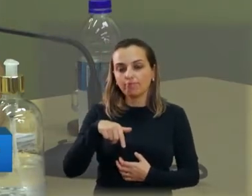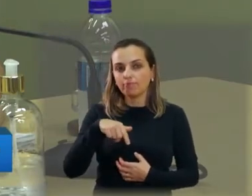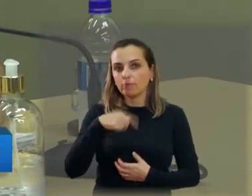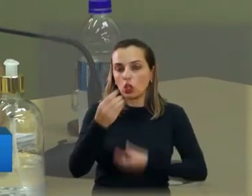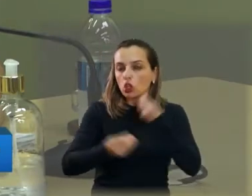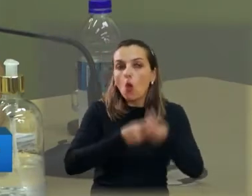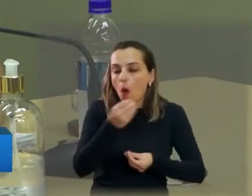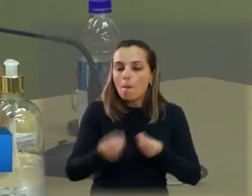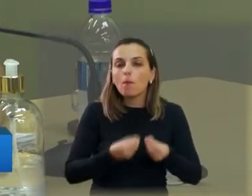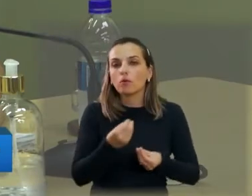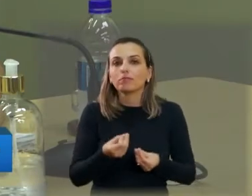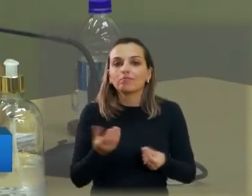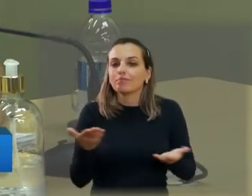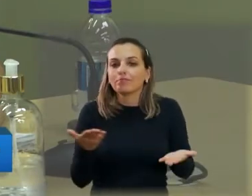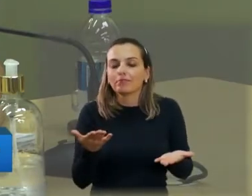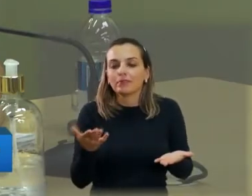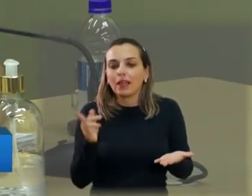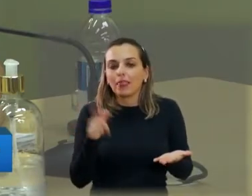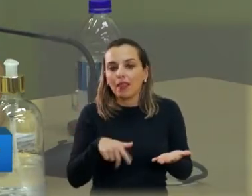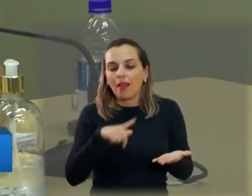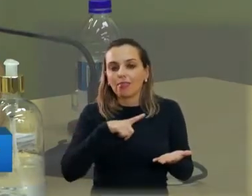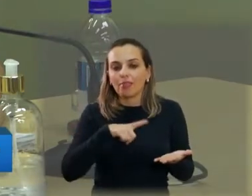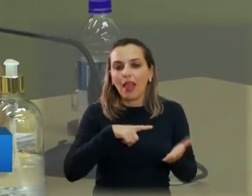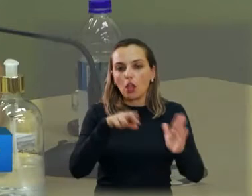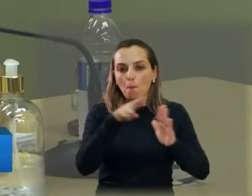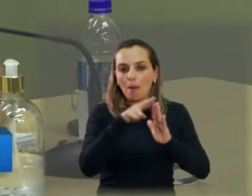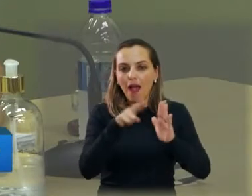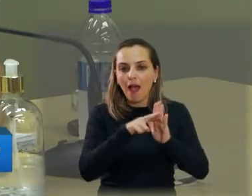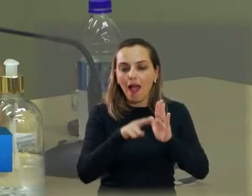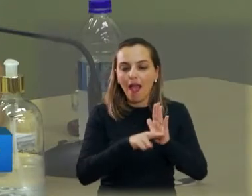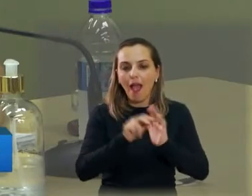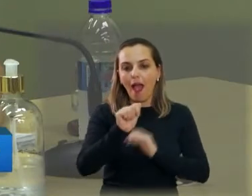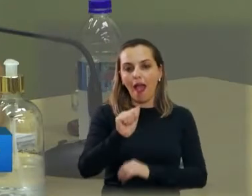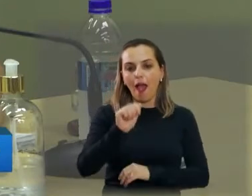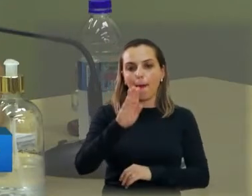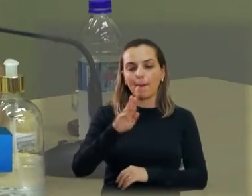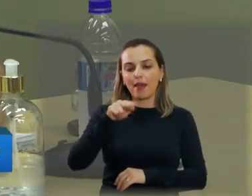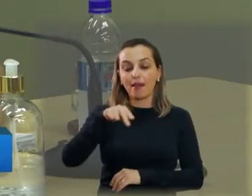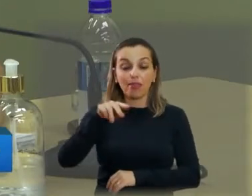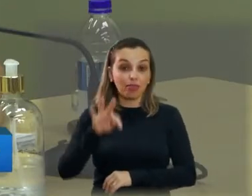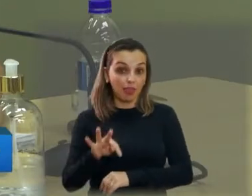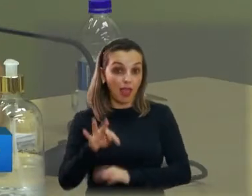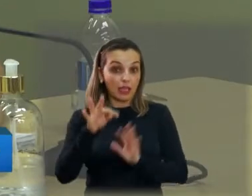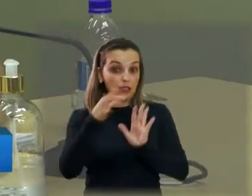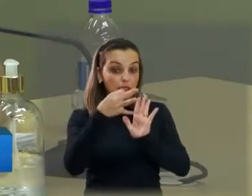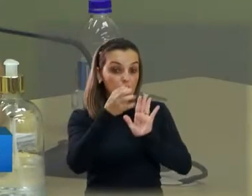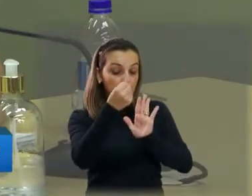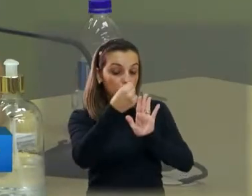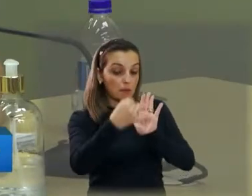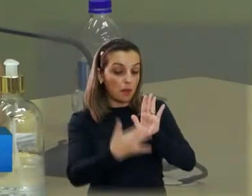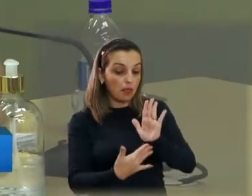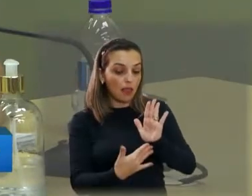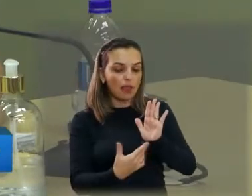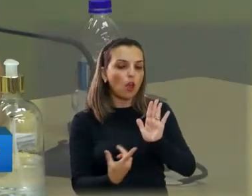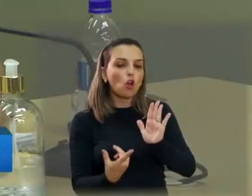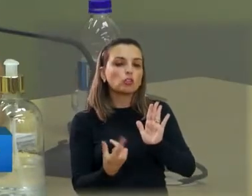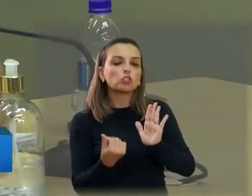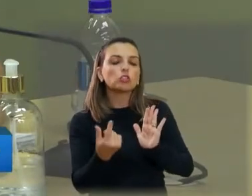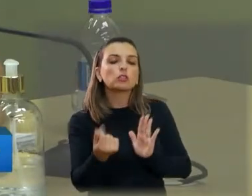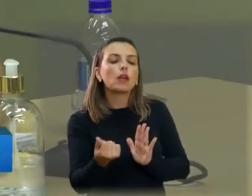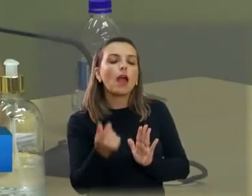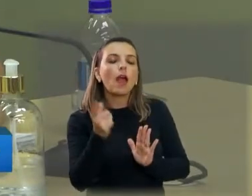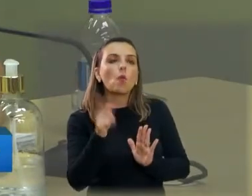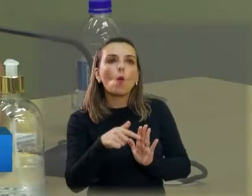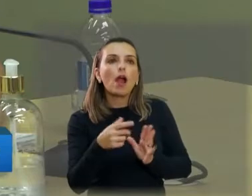Tem uma norma da ABNT que define qual que é o recurso de oxigênio